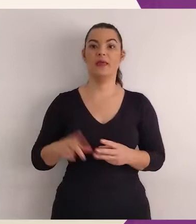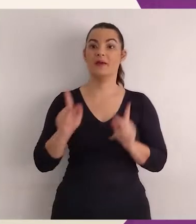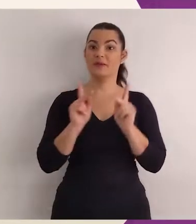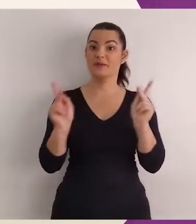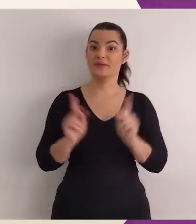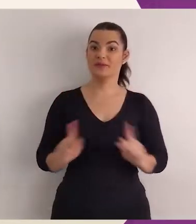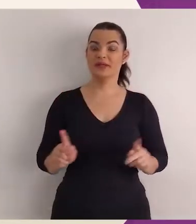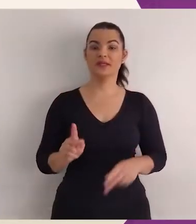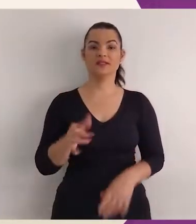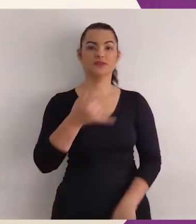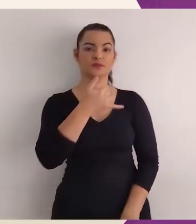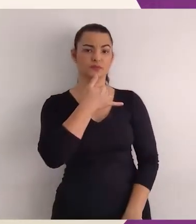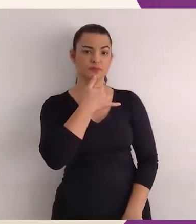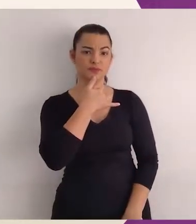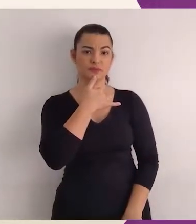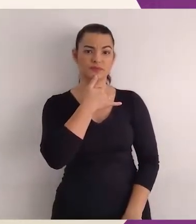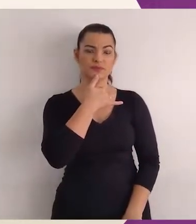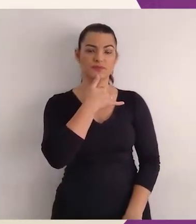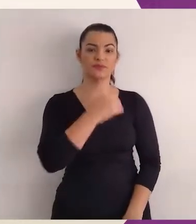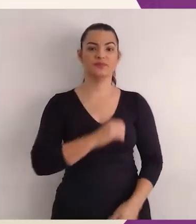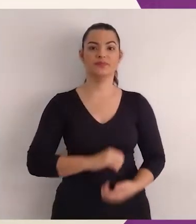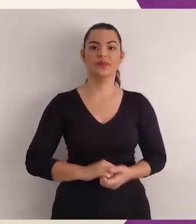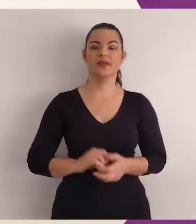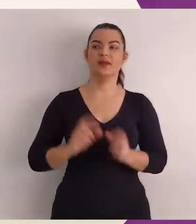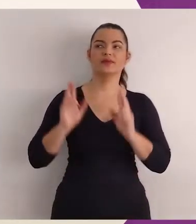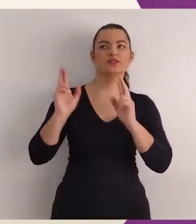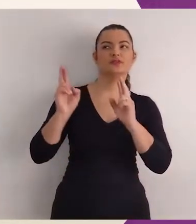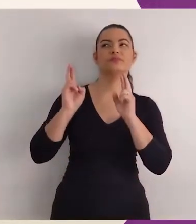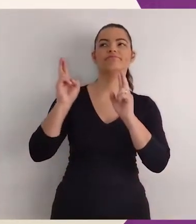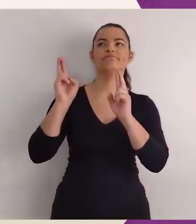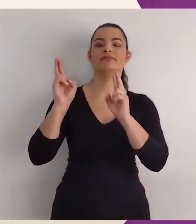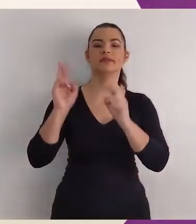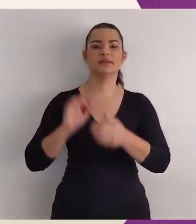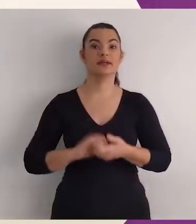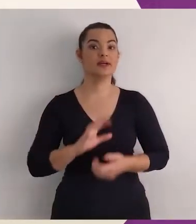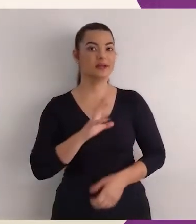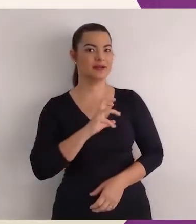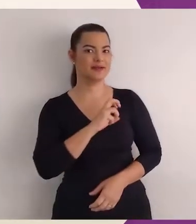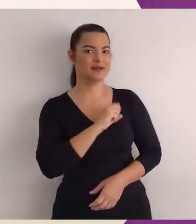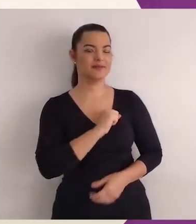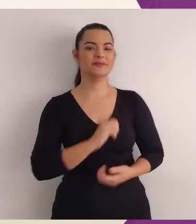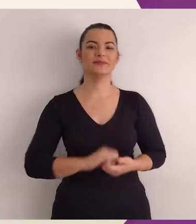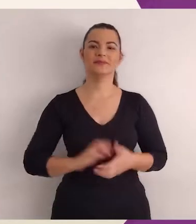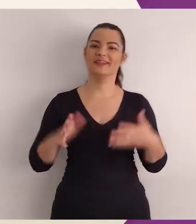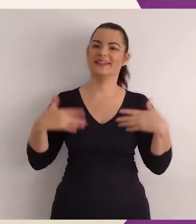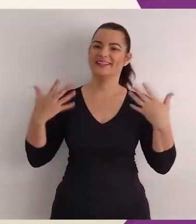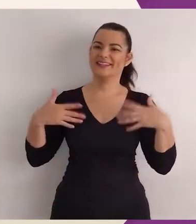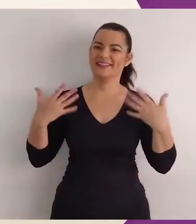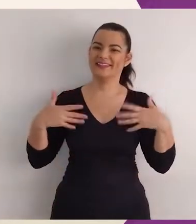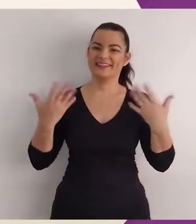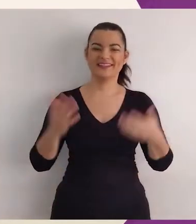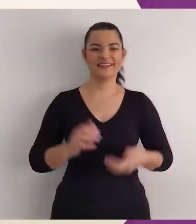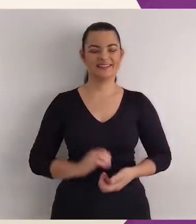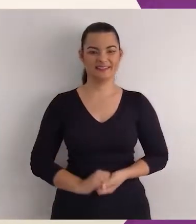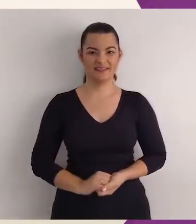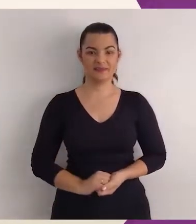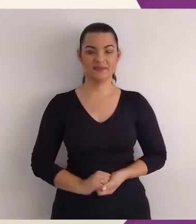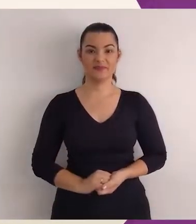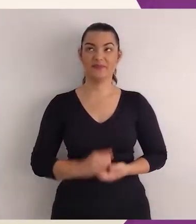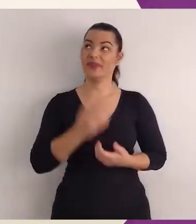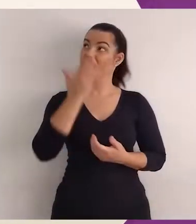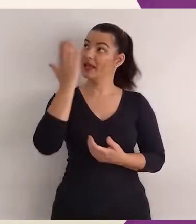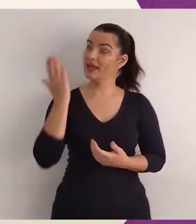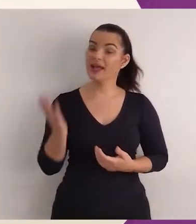paz, tristeza, esperança, amor e alegria. Esses